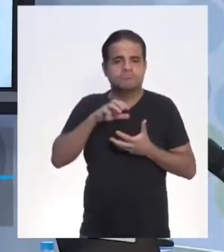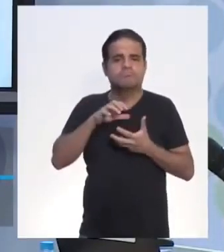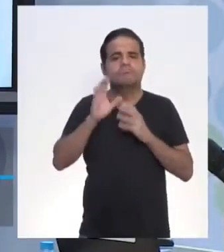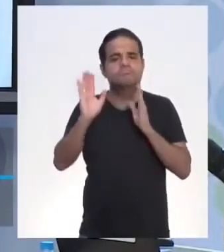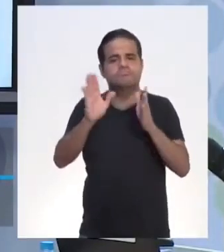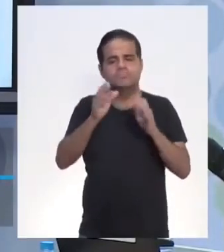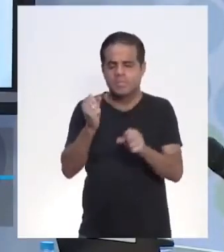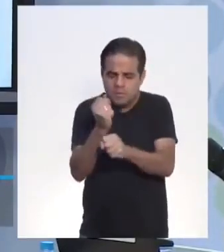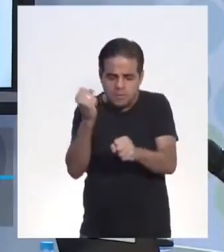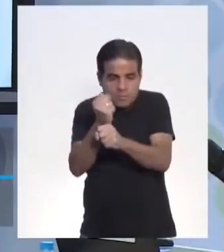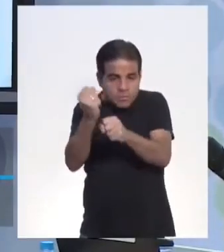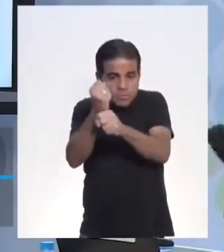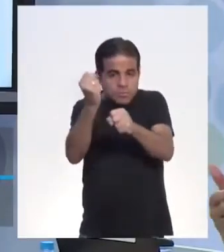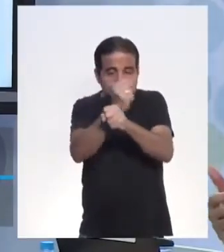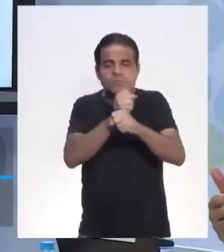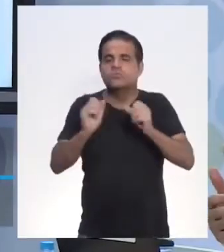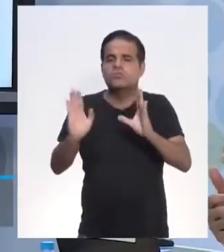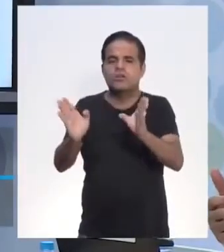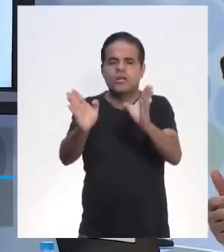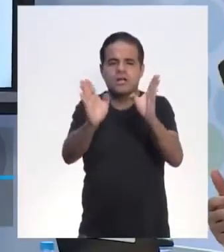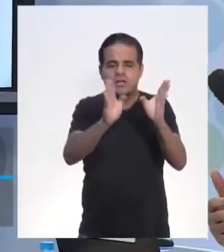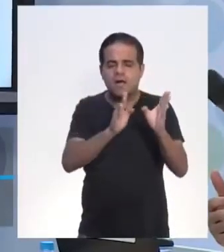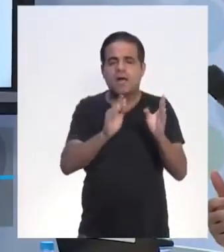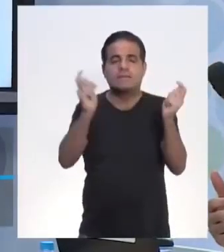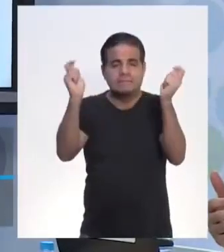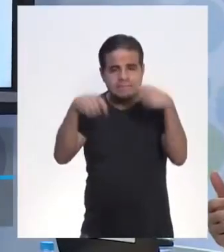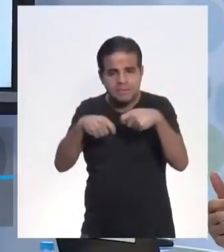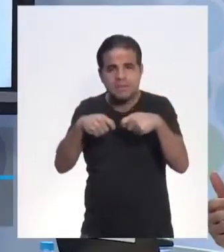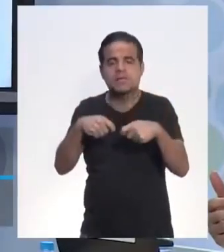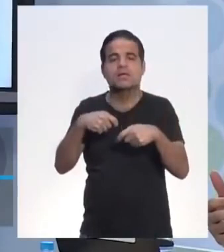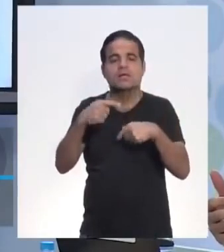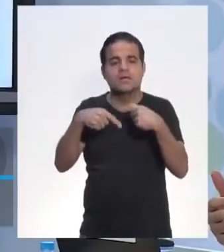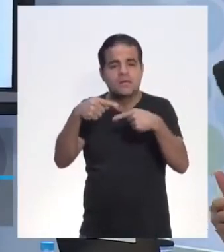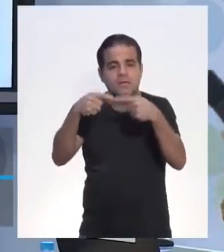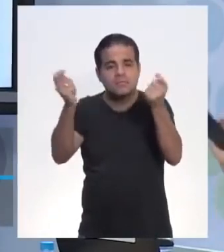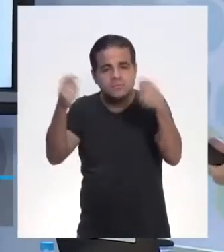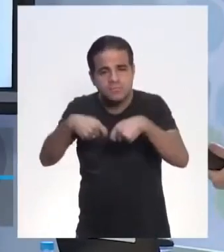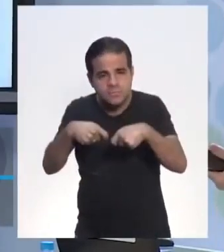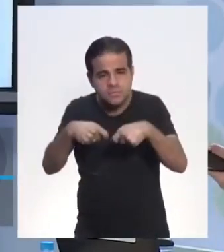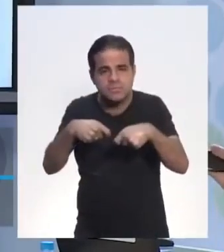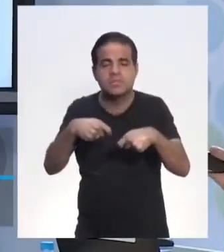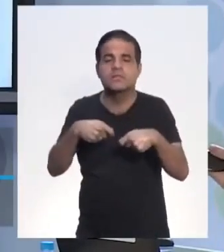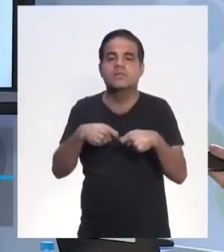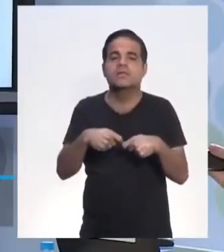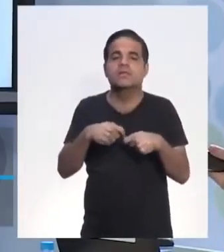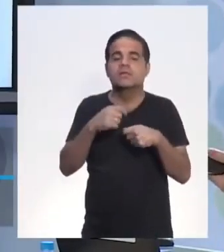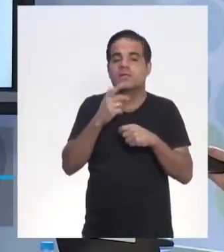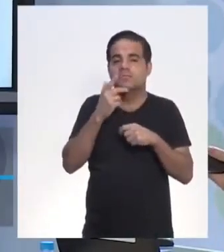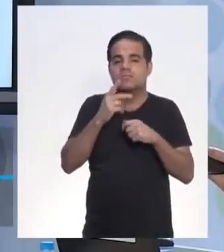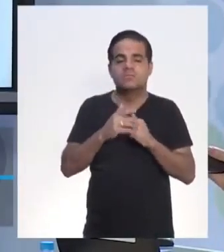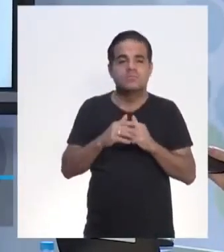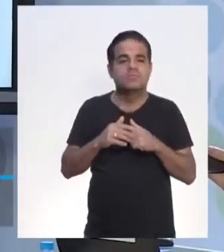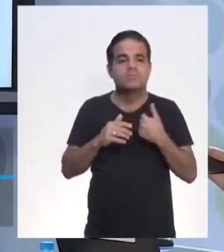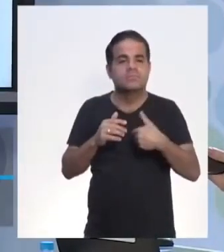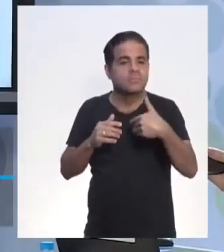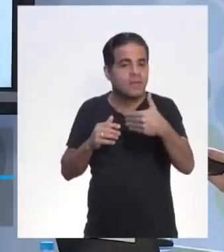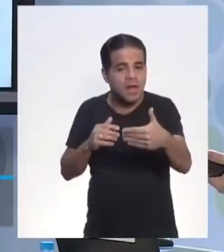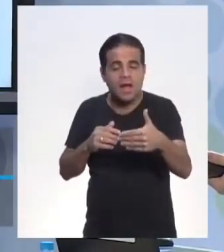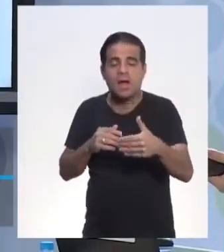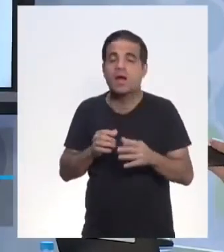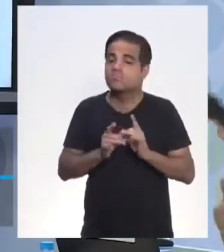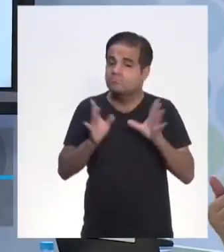tenho e destruídos para que vão possibilitar que eu possibilitar que eu ia falar com de